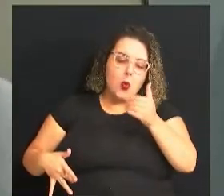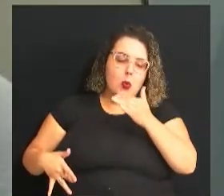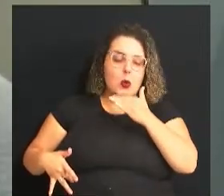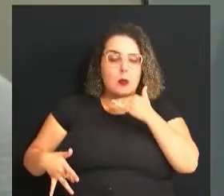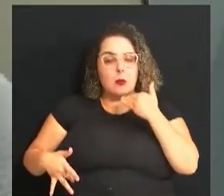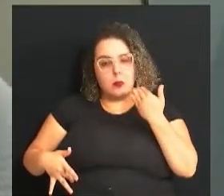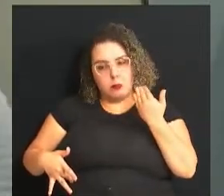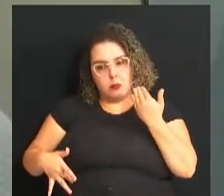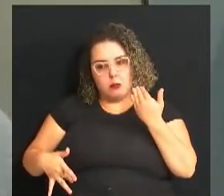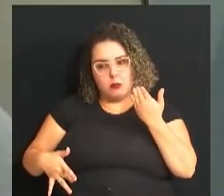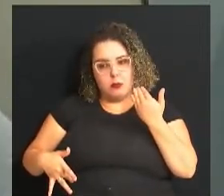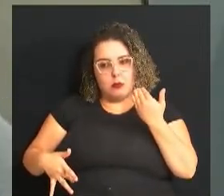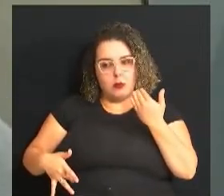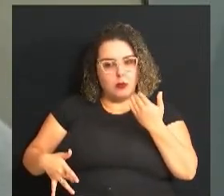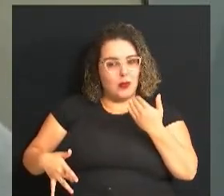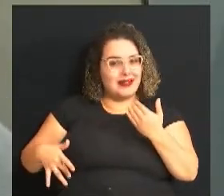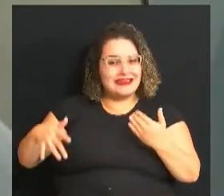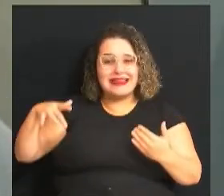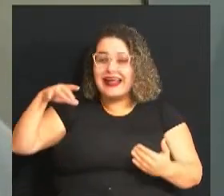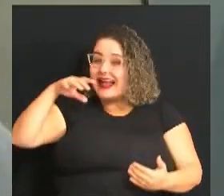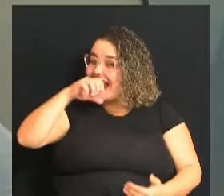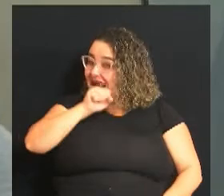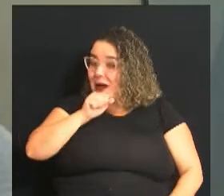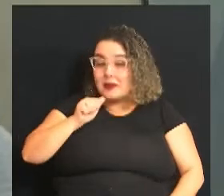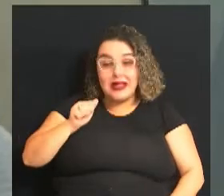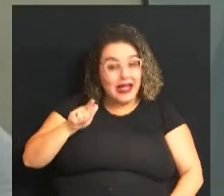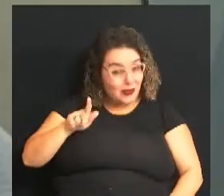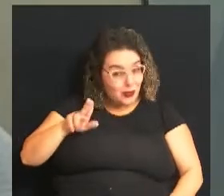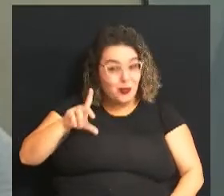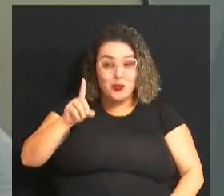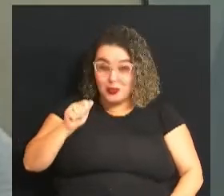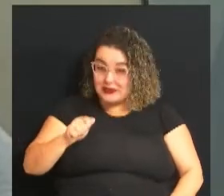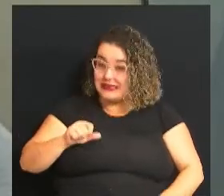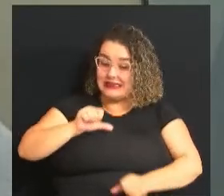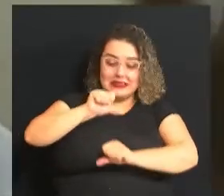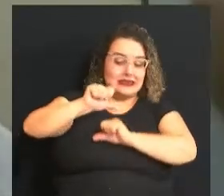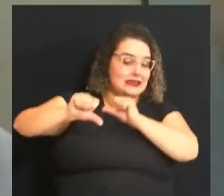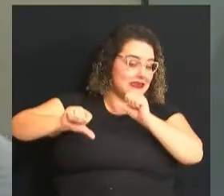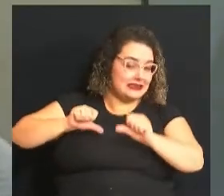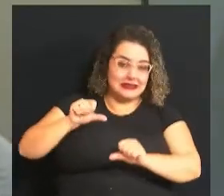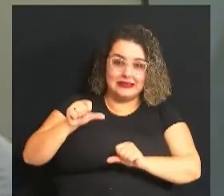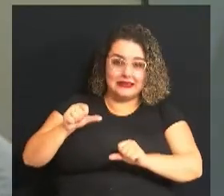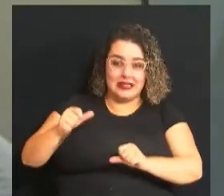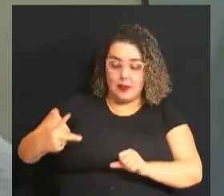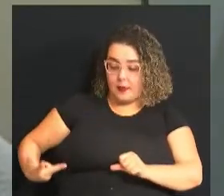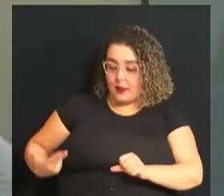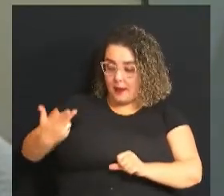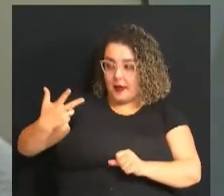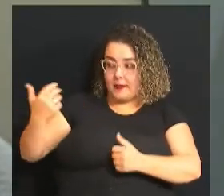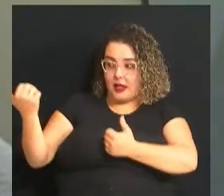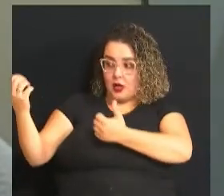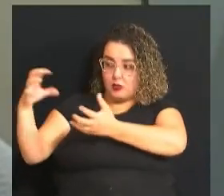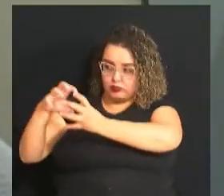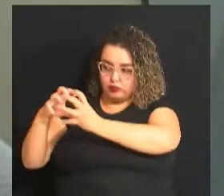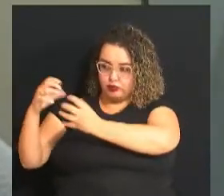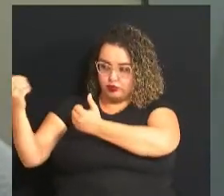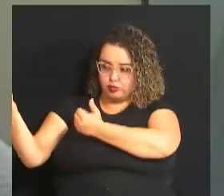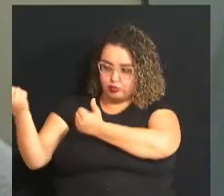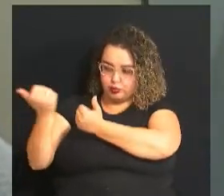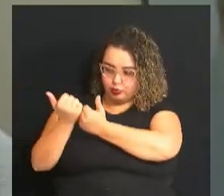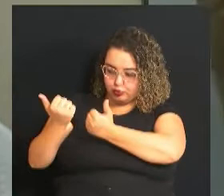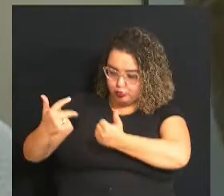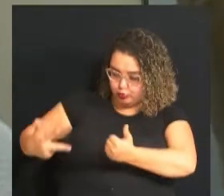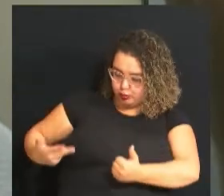falência aguda, muito rápida, que precise de um transplante de urgência, como nós tivemos alguns casos aí relacionados